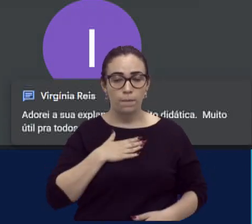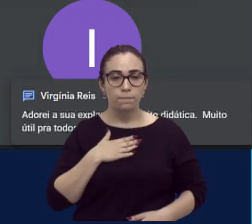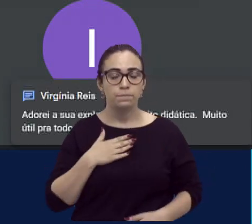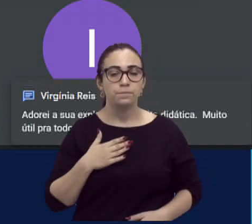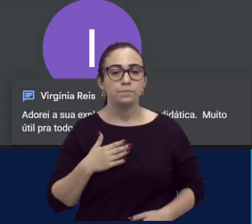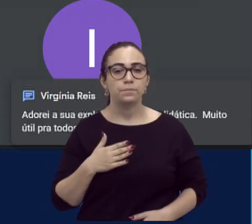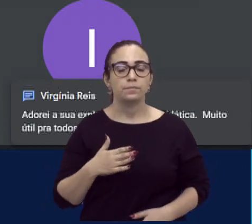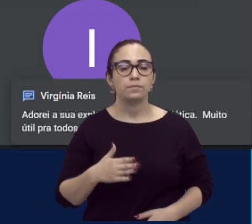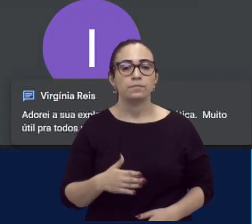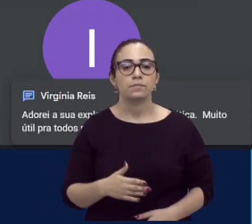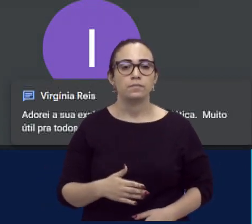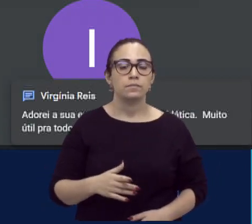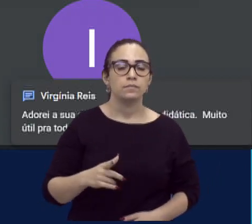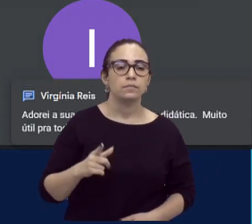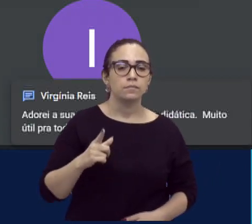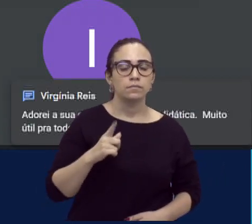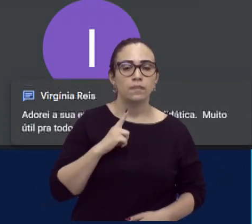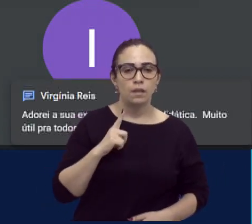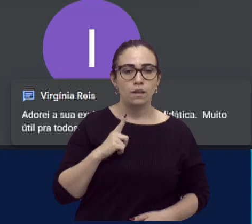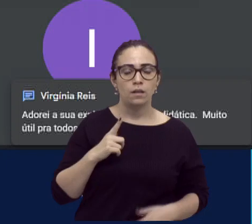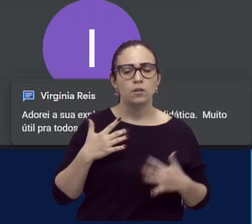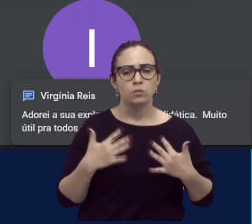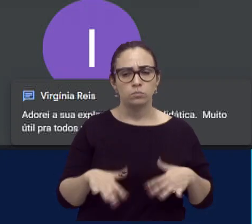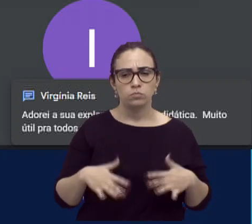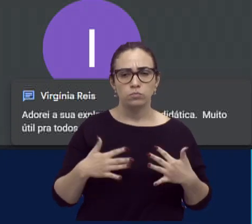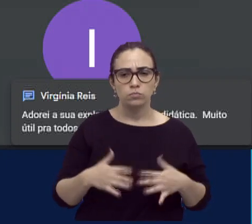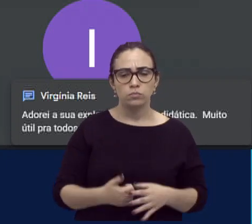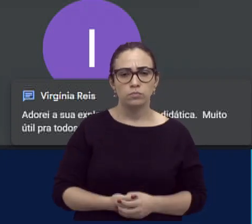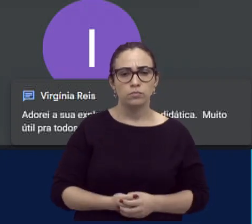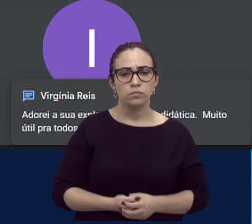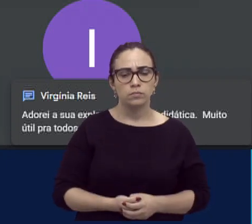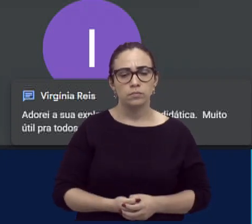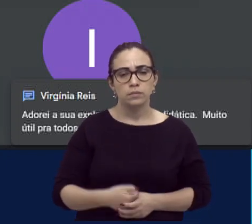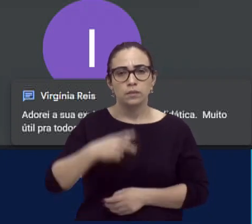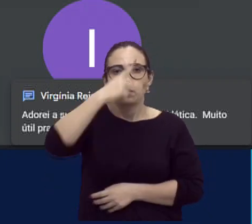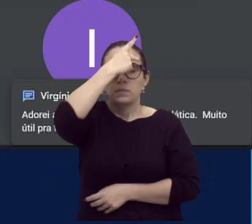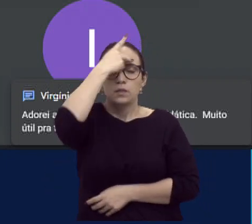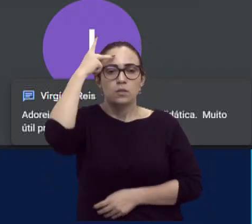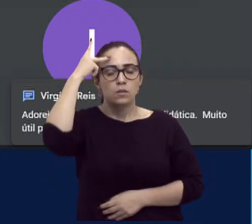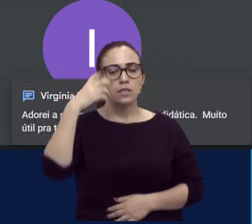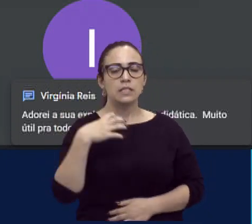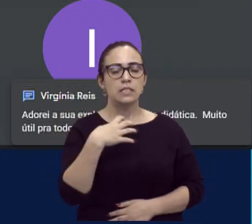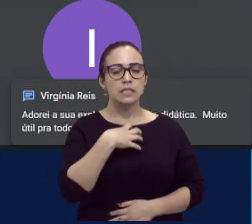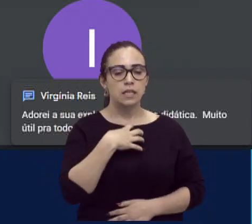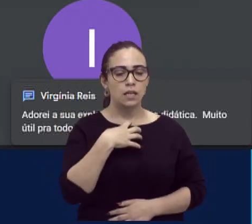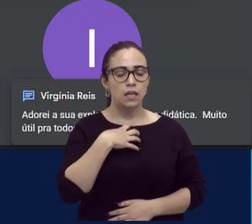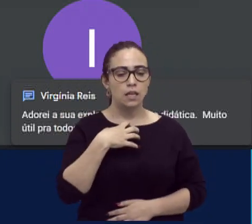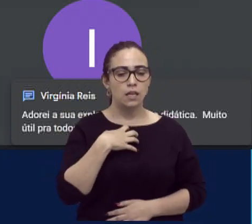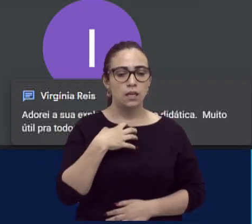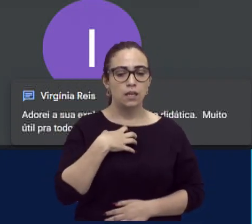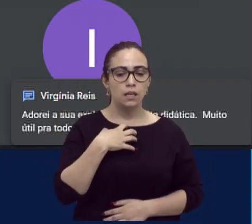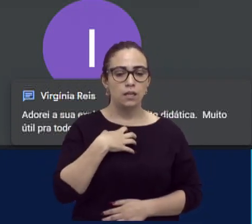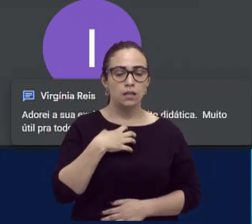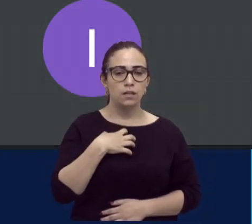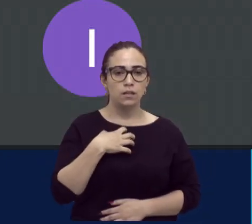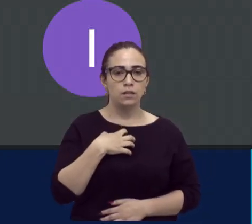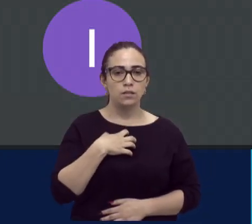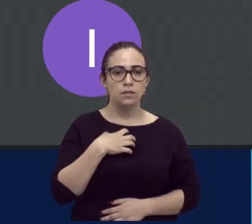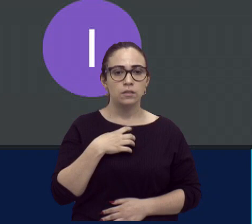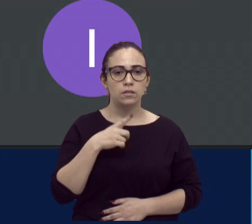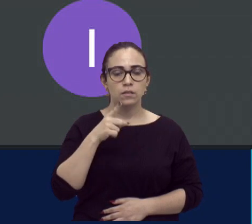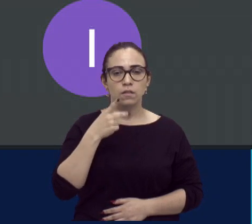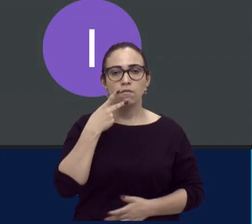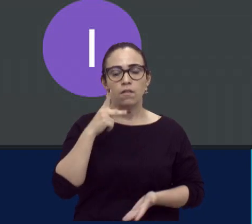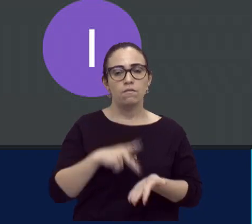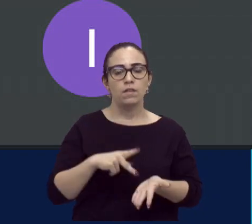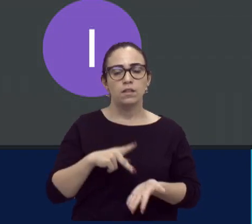conhecimento nenhum, elas são muito fortes. A pessoa sente que você não... na expressão dela, ela diz que sente que você não está sendo